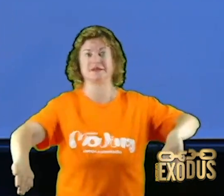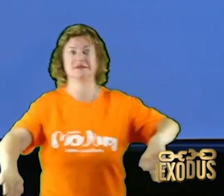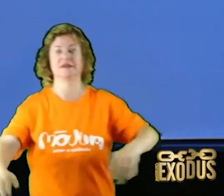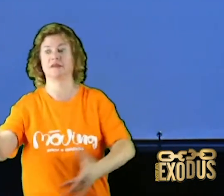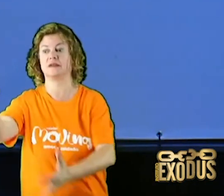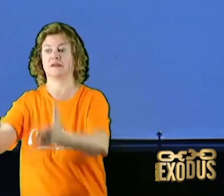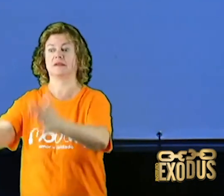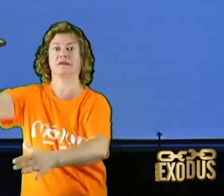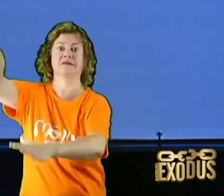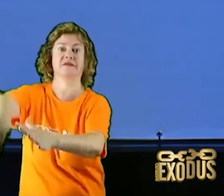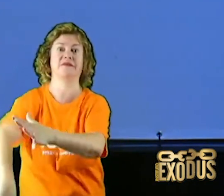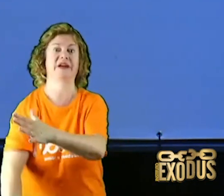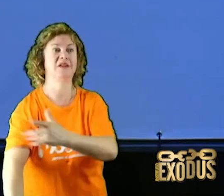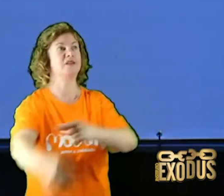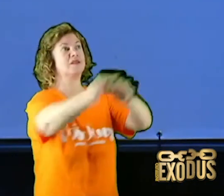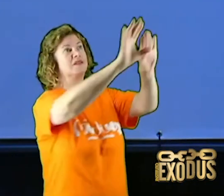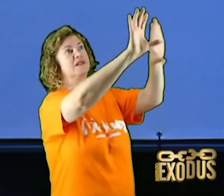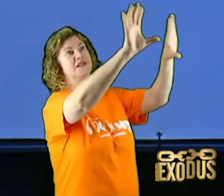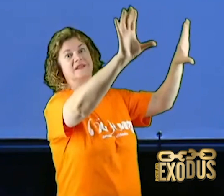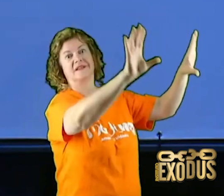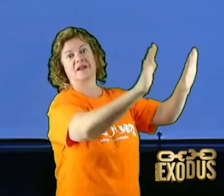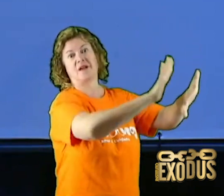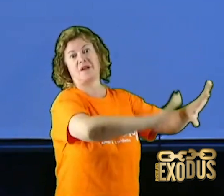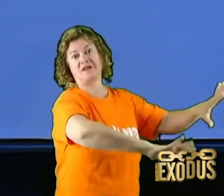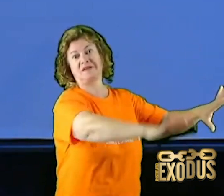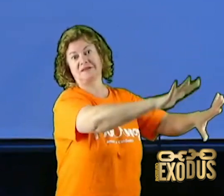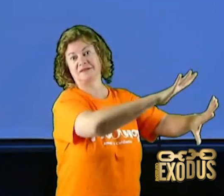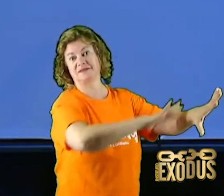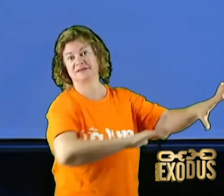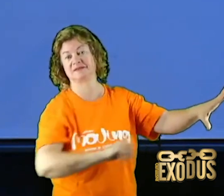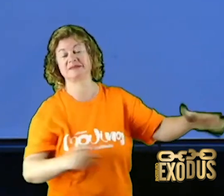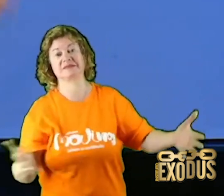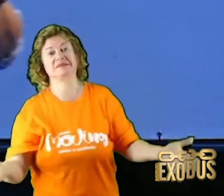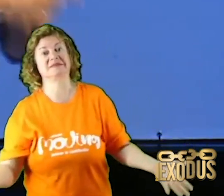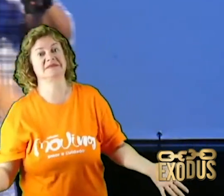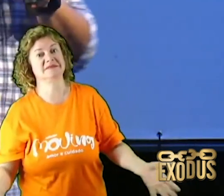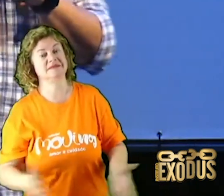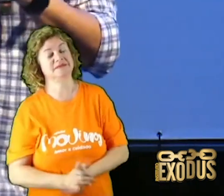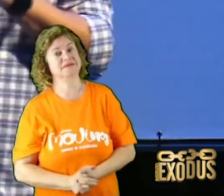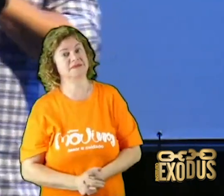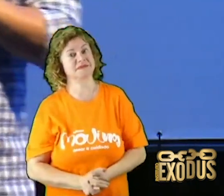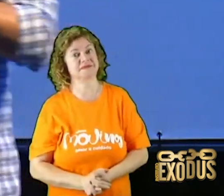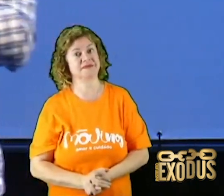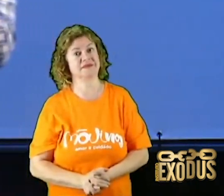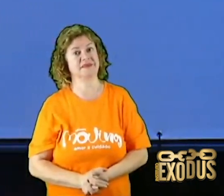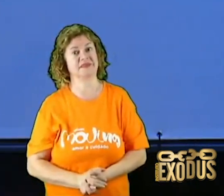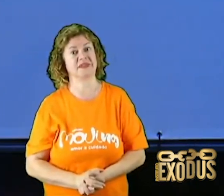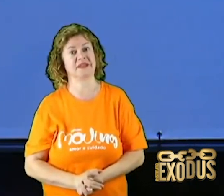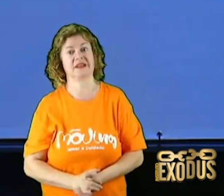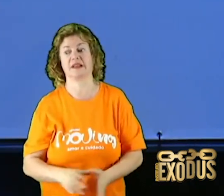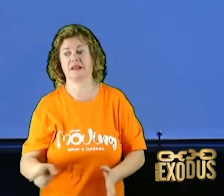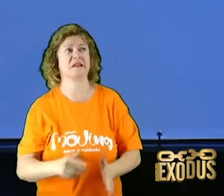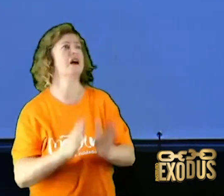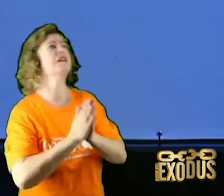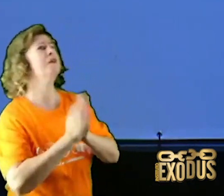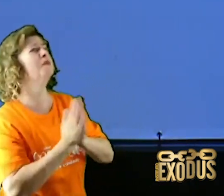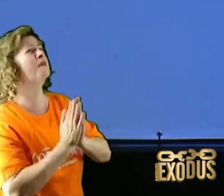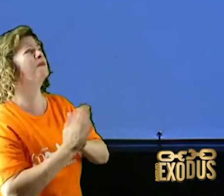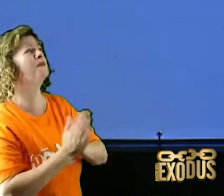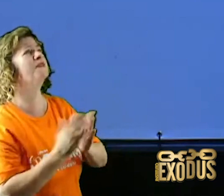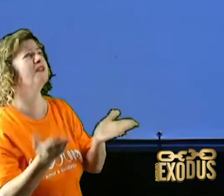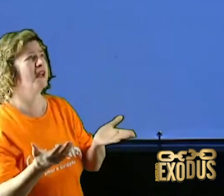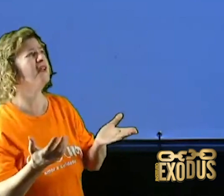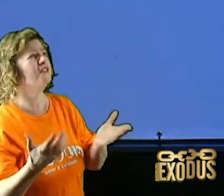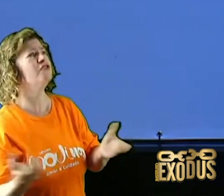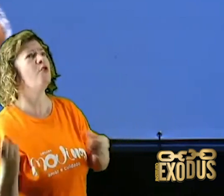Se eles não creram na palavra de Deus, se você não crer na palavra de Deus, eles não vão crer nem se um morto ressuscitar, porque isso